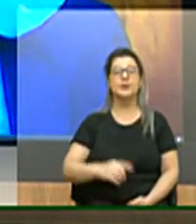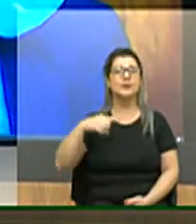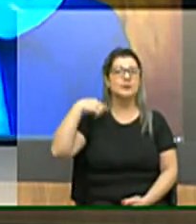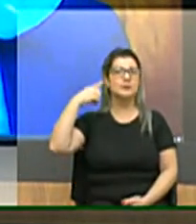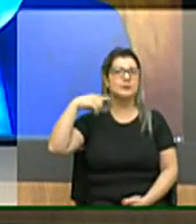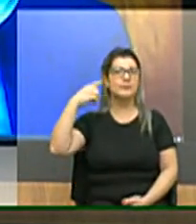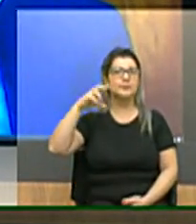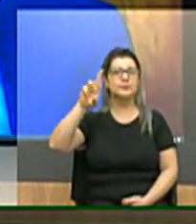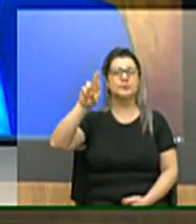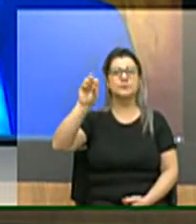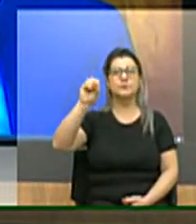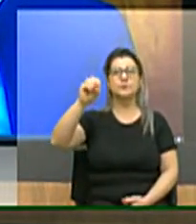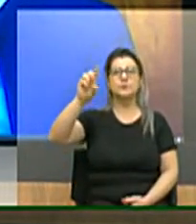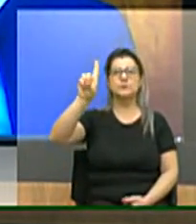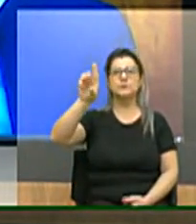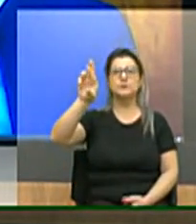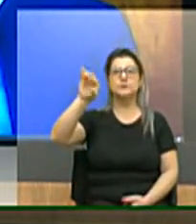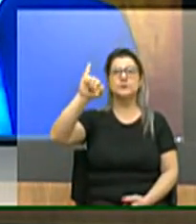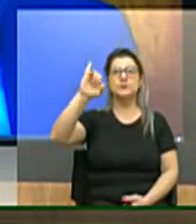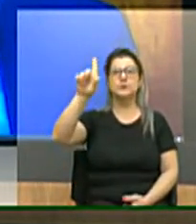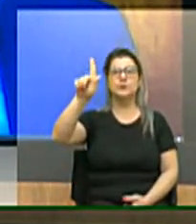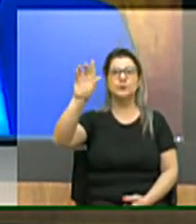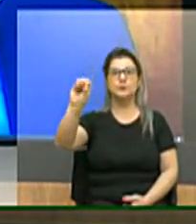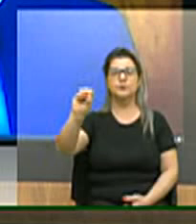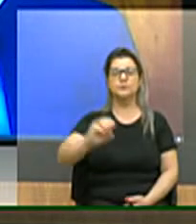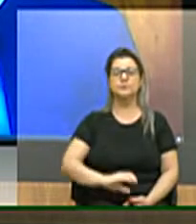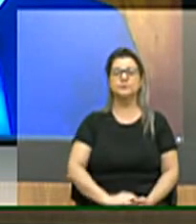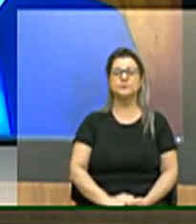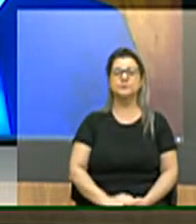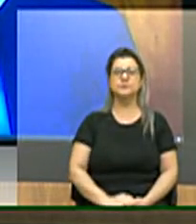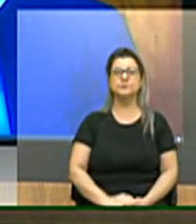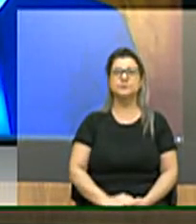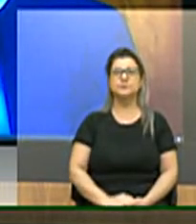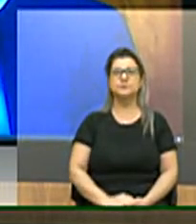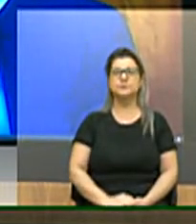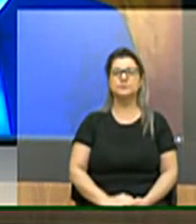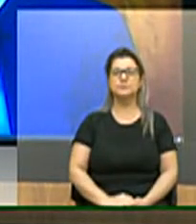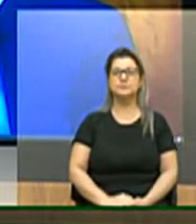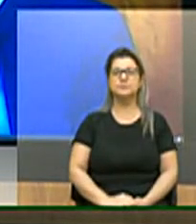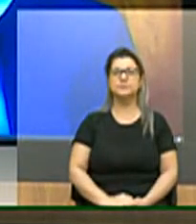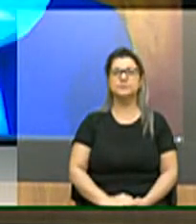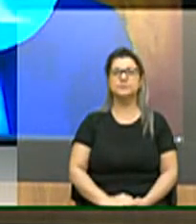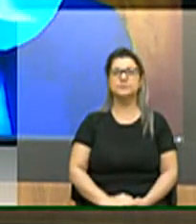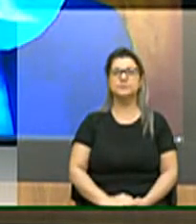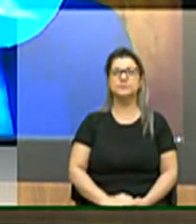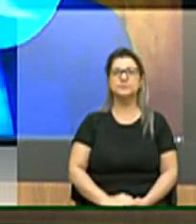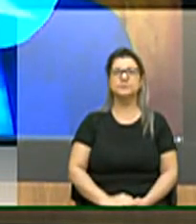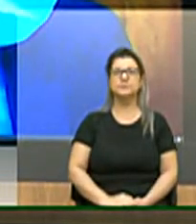Deputado Rodrigo Maroni.